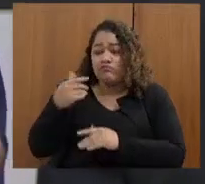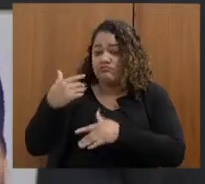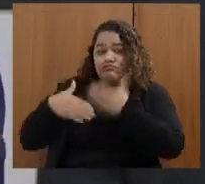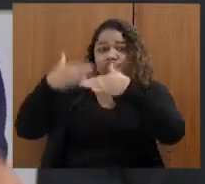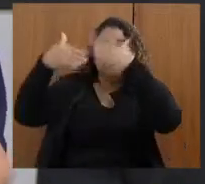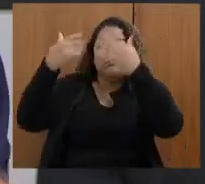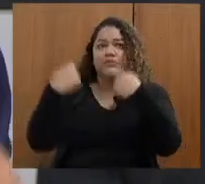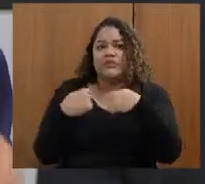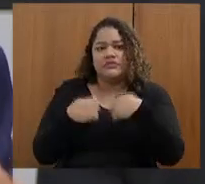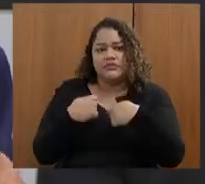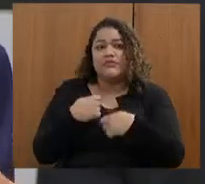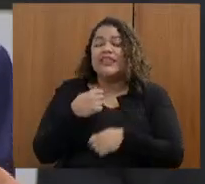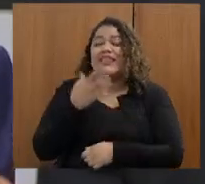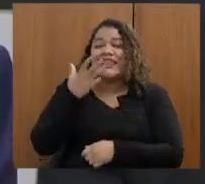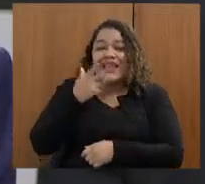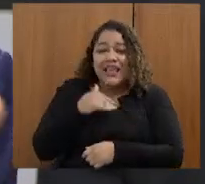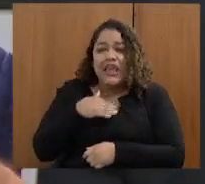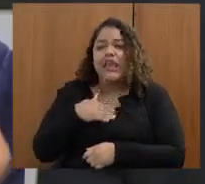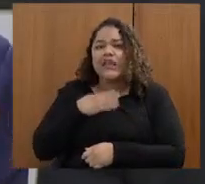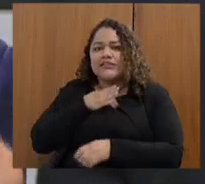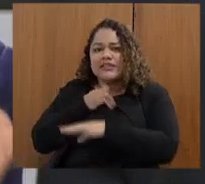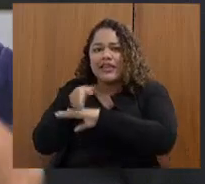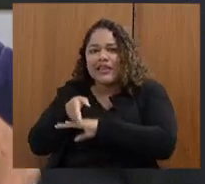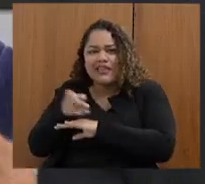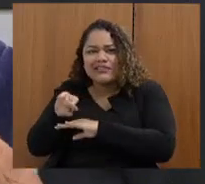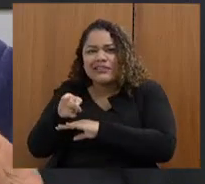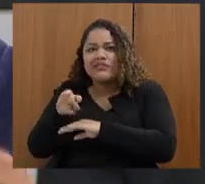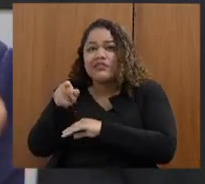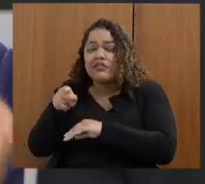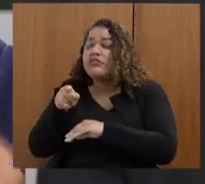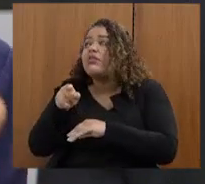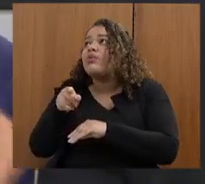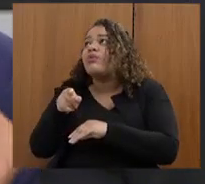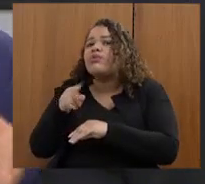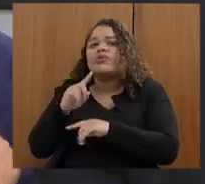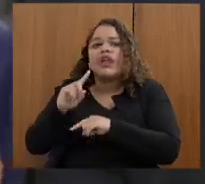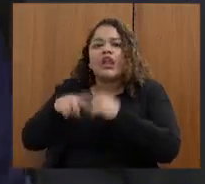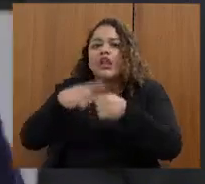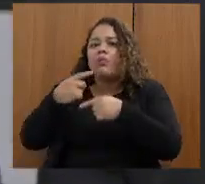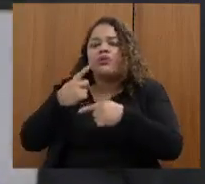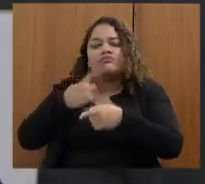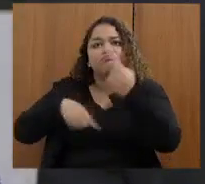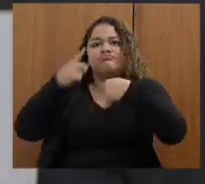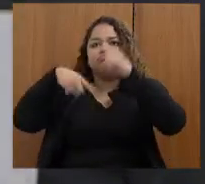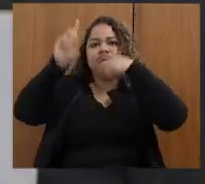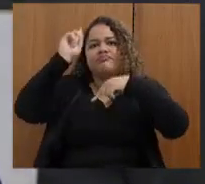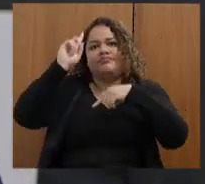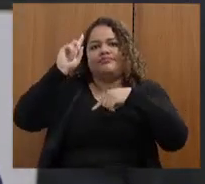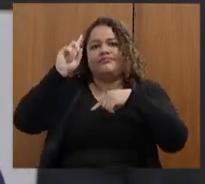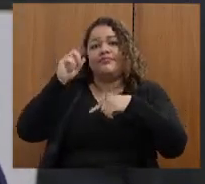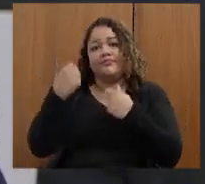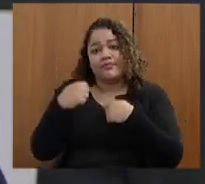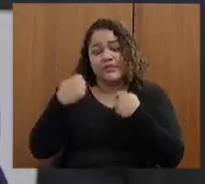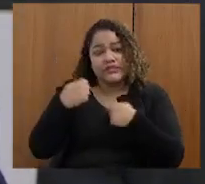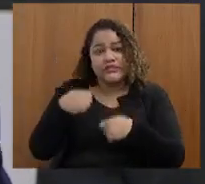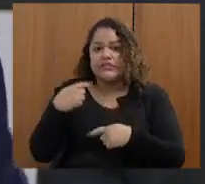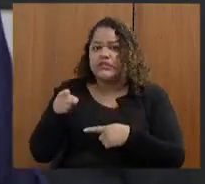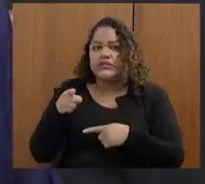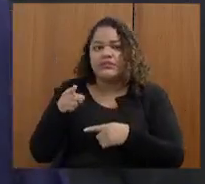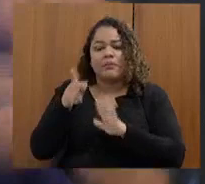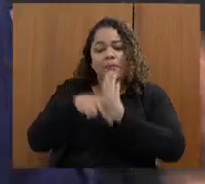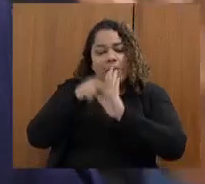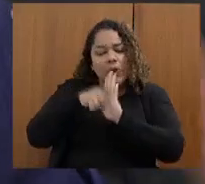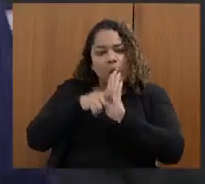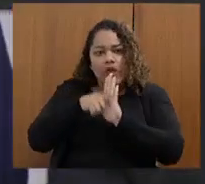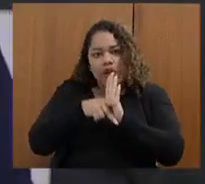criança que passa pelo Proerd ele é outra criança precisamos avançar muito tem que ser uma prioridade tem que ser assim um programa